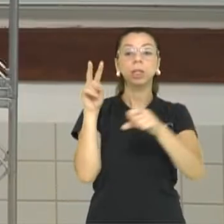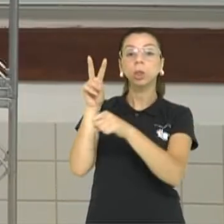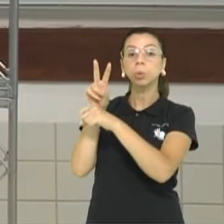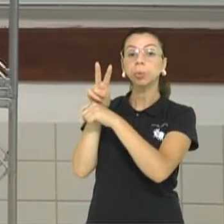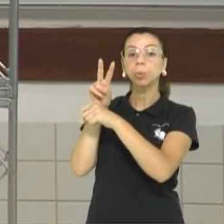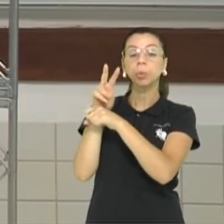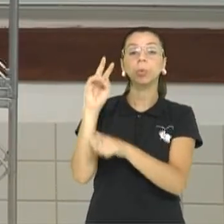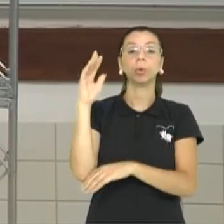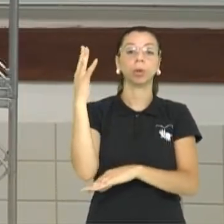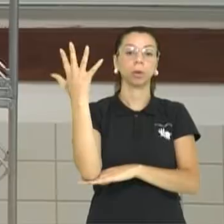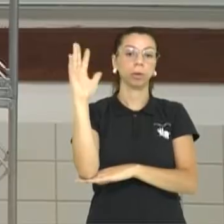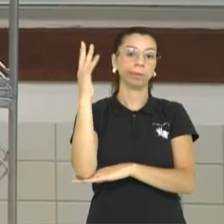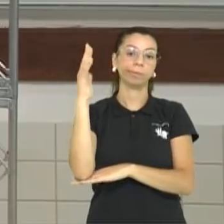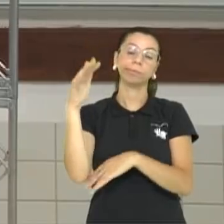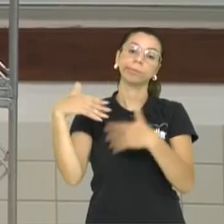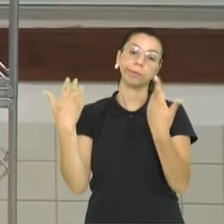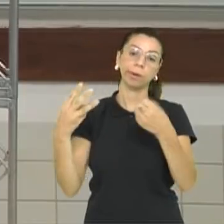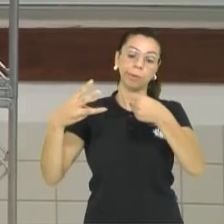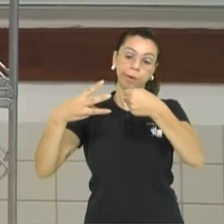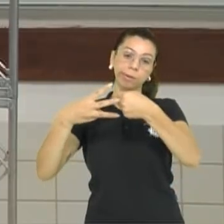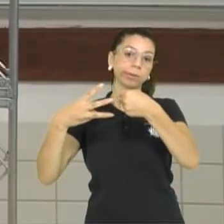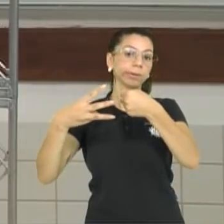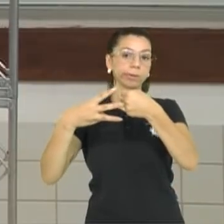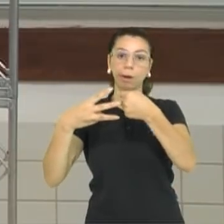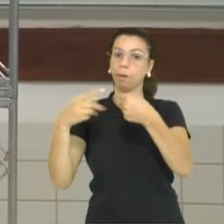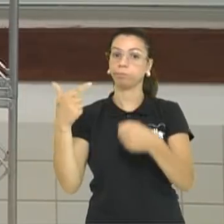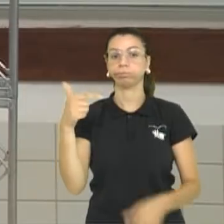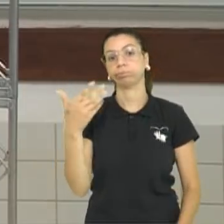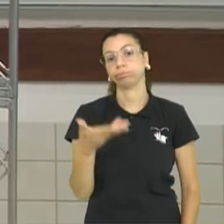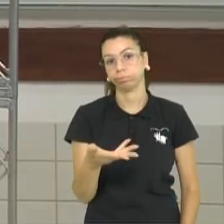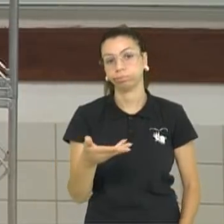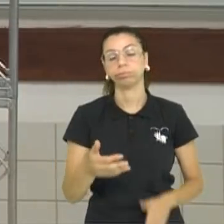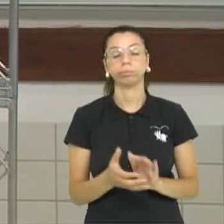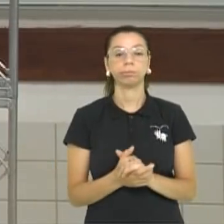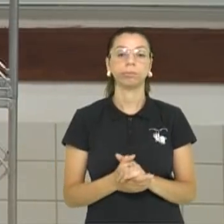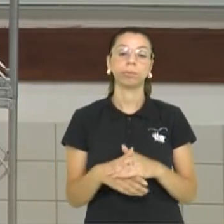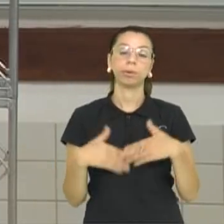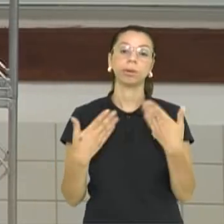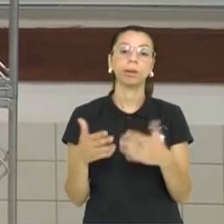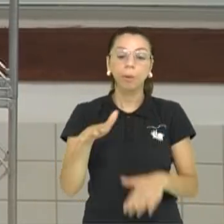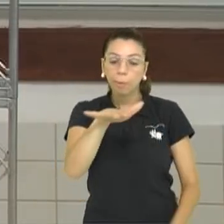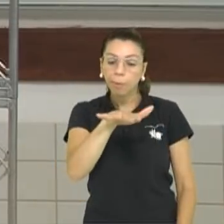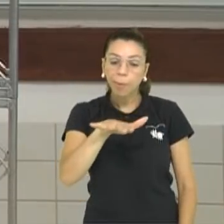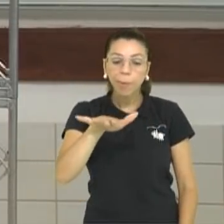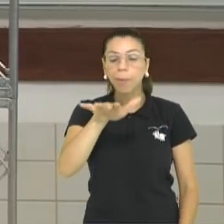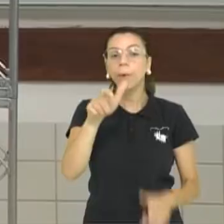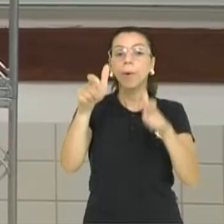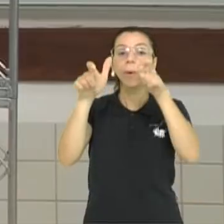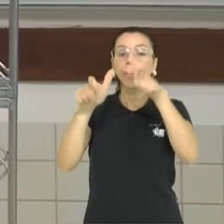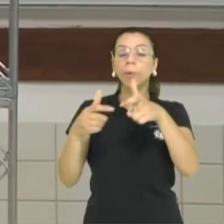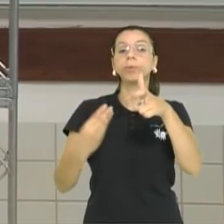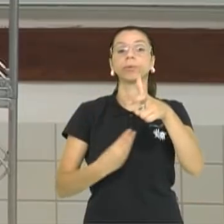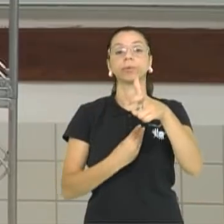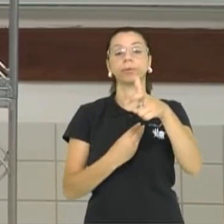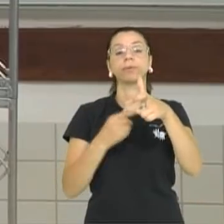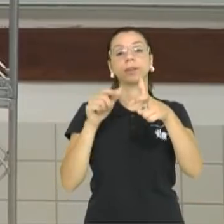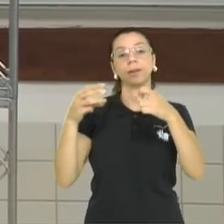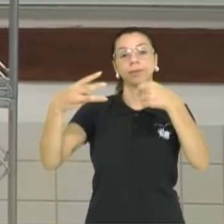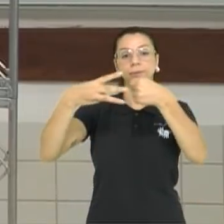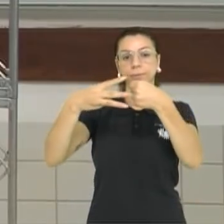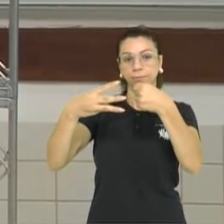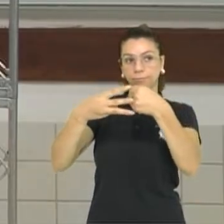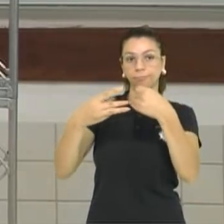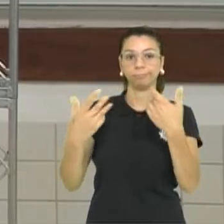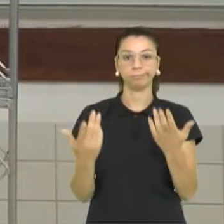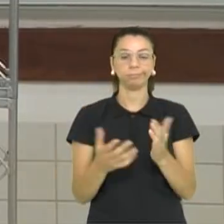células não estão mais ali, e sim a parte morta. Então fica um espaço aonde essa célula ficava contida. Vamos